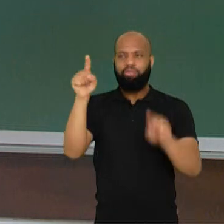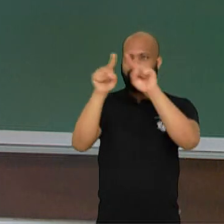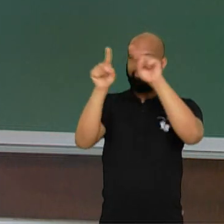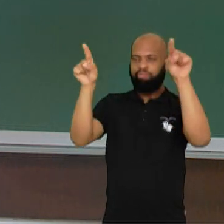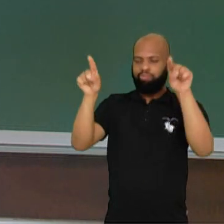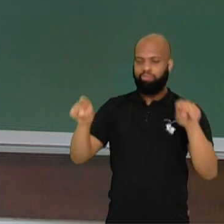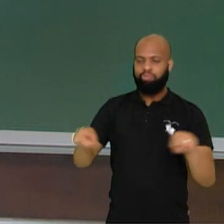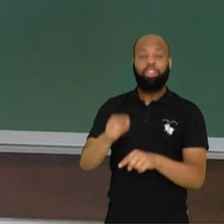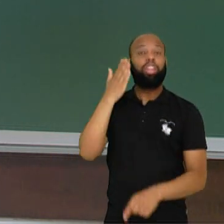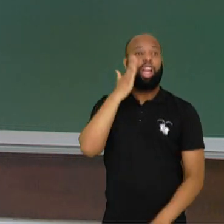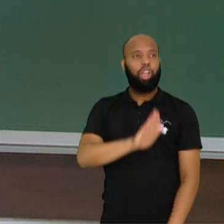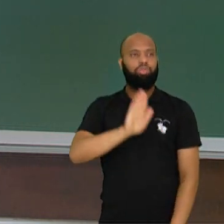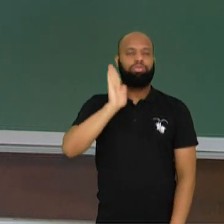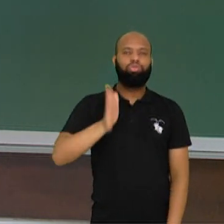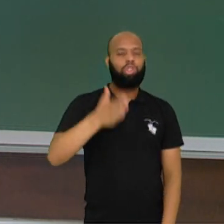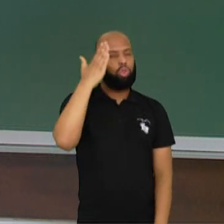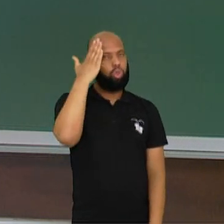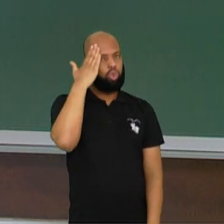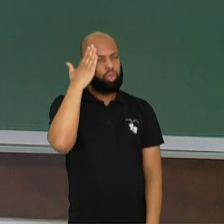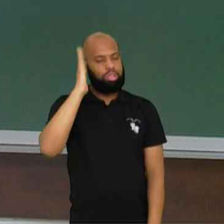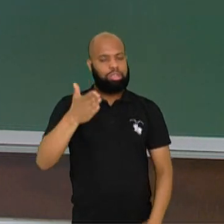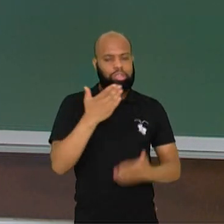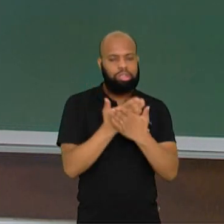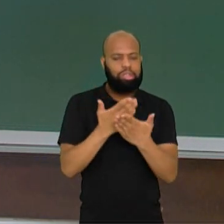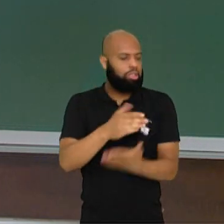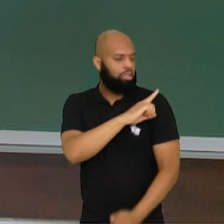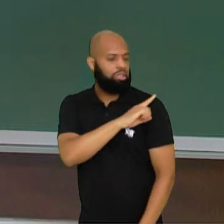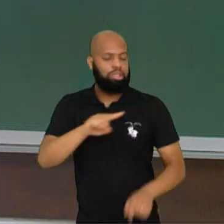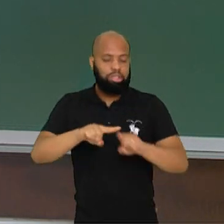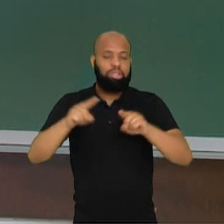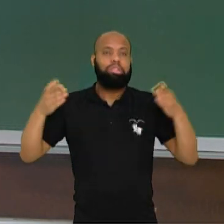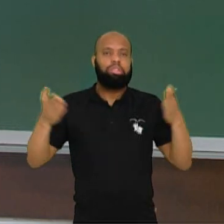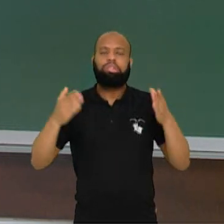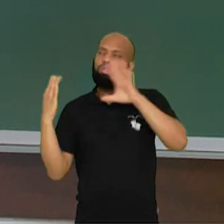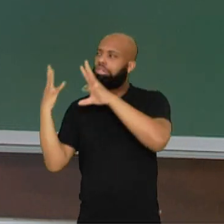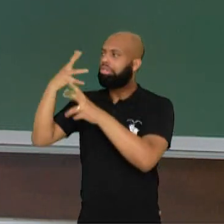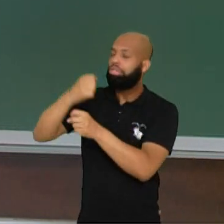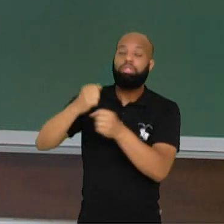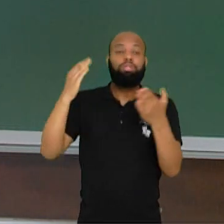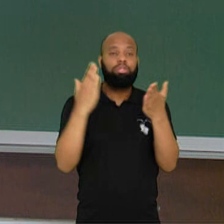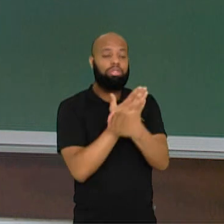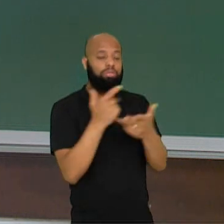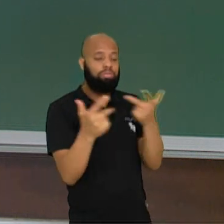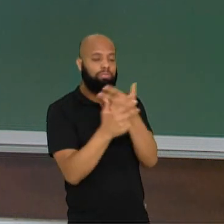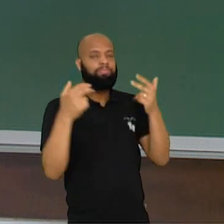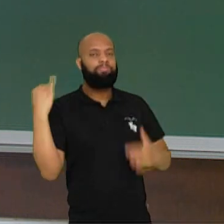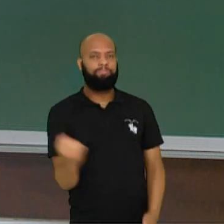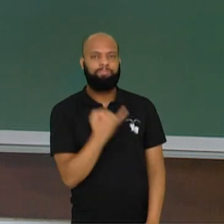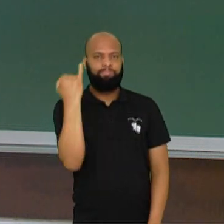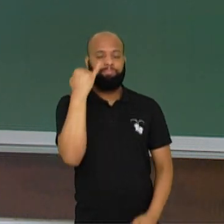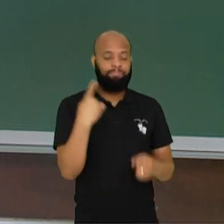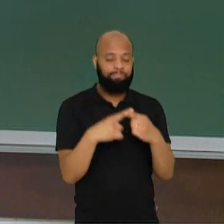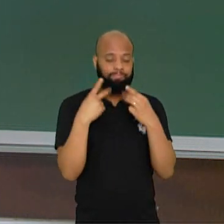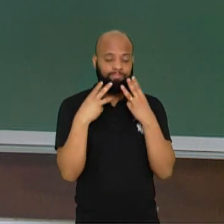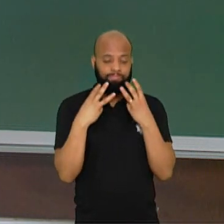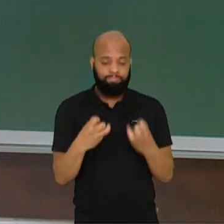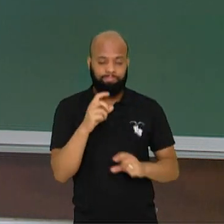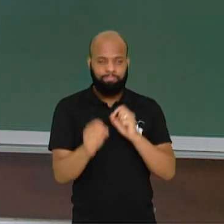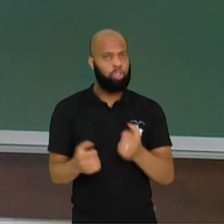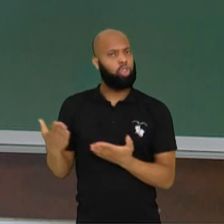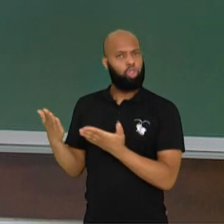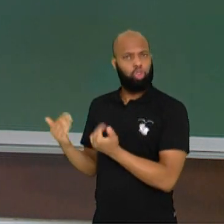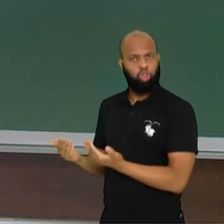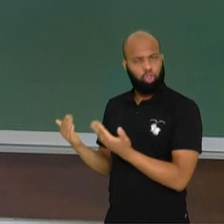estudaram lá na primeira série, mas a gente vai retomar aqui porque alguns pontos aí são importantes. O Marx era um